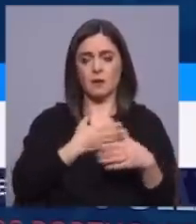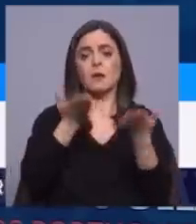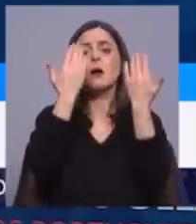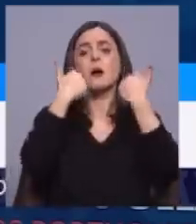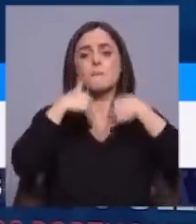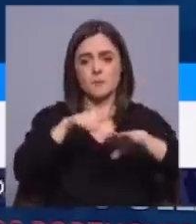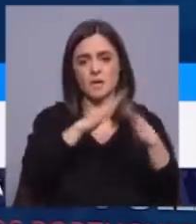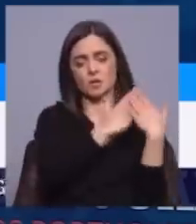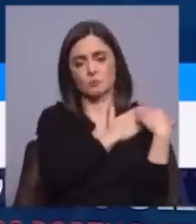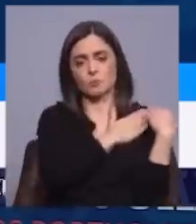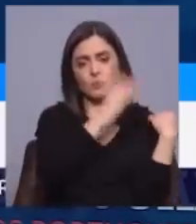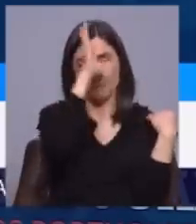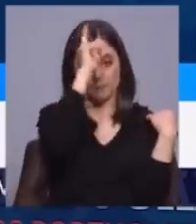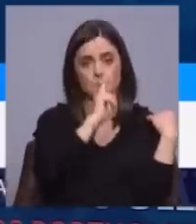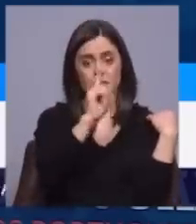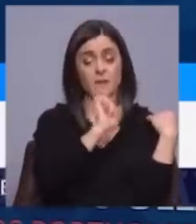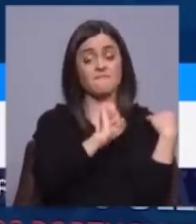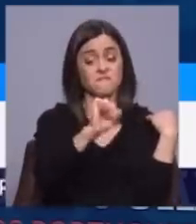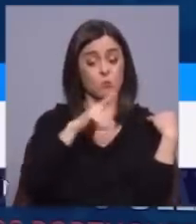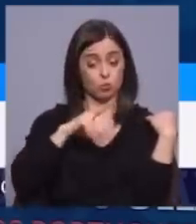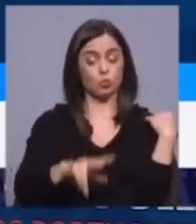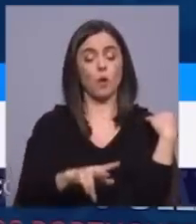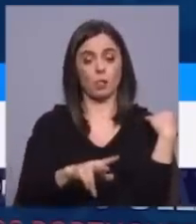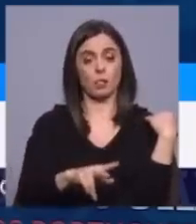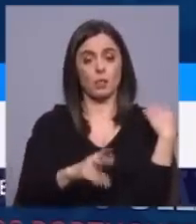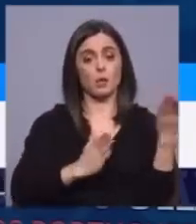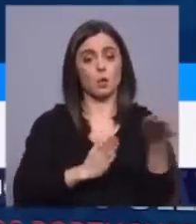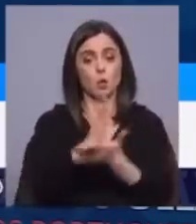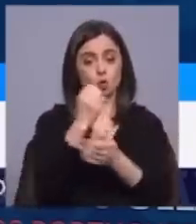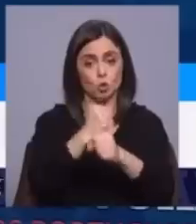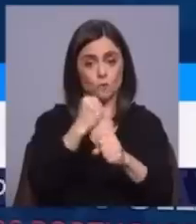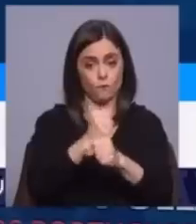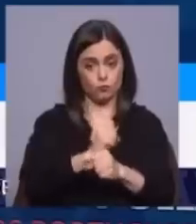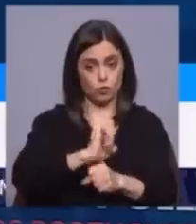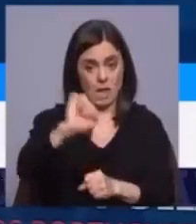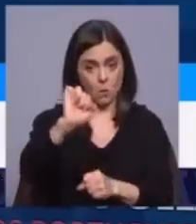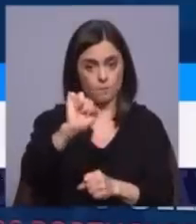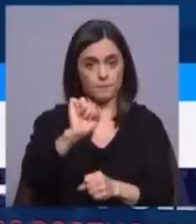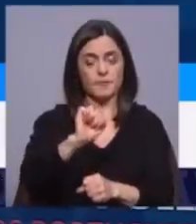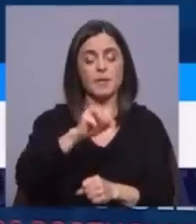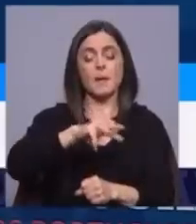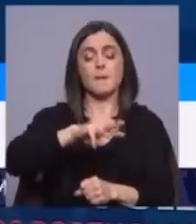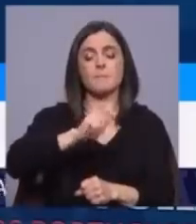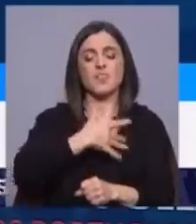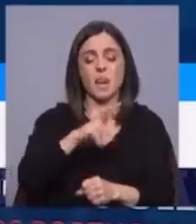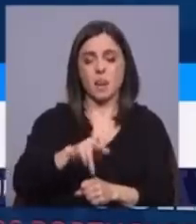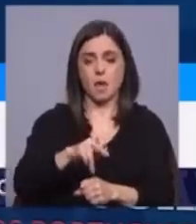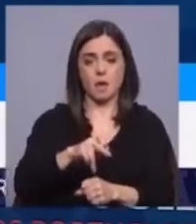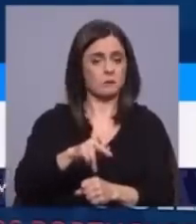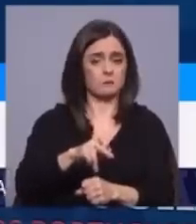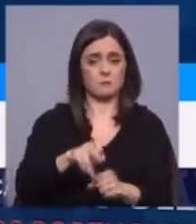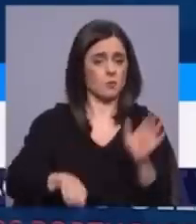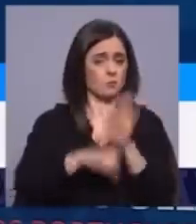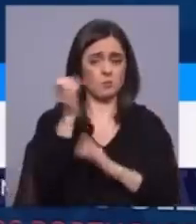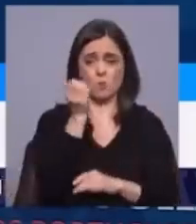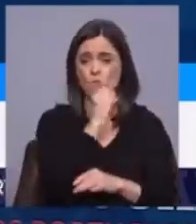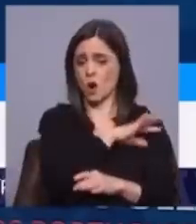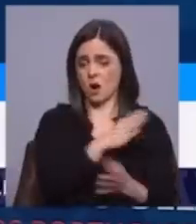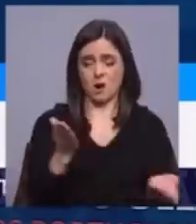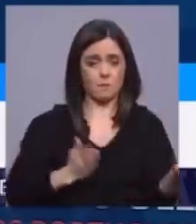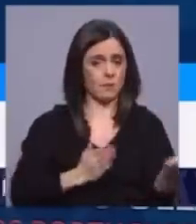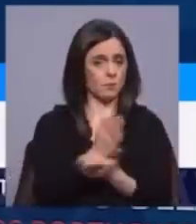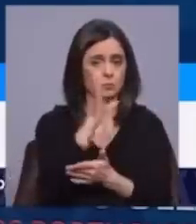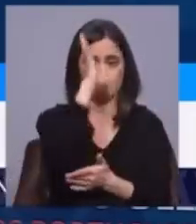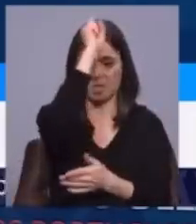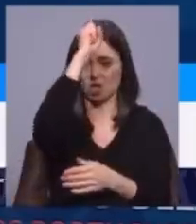responsabilidade do primeiro-ministro de Portugal que o mantém em funções Fernando Medina já não tem quaisquer condições de se